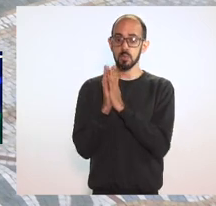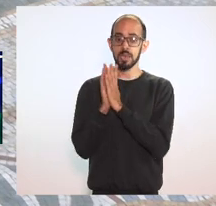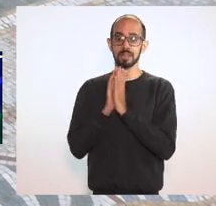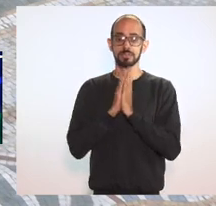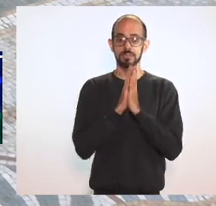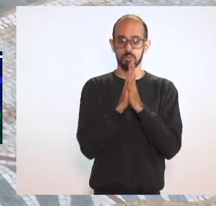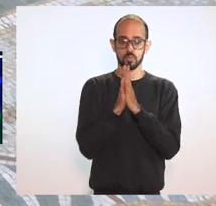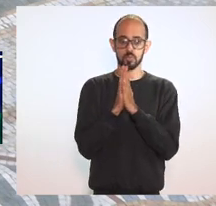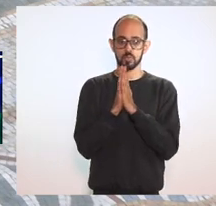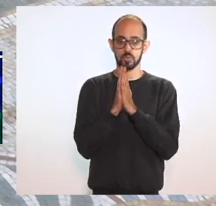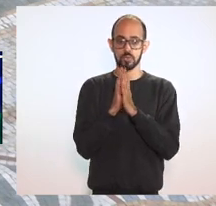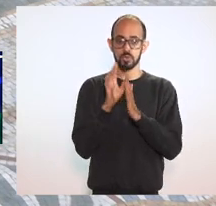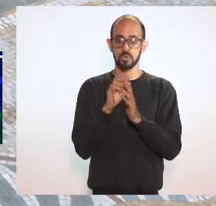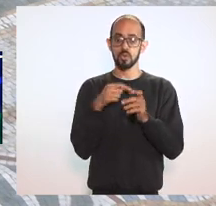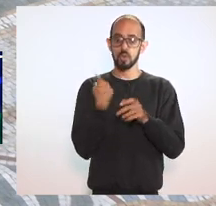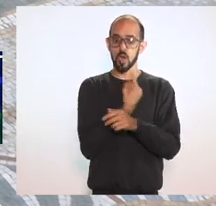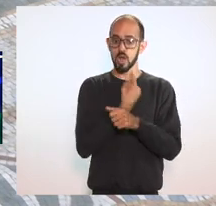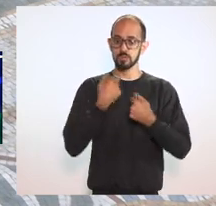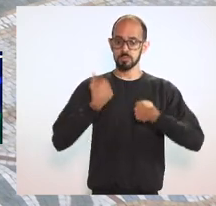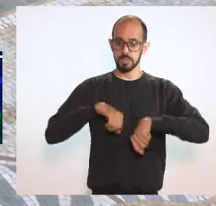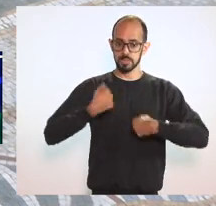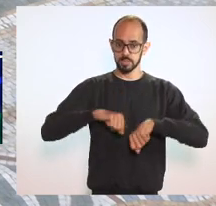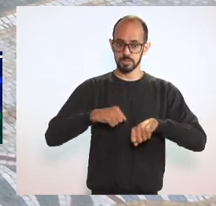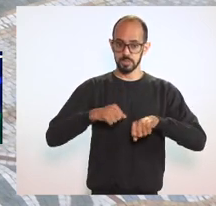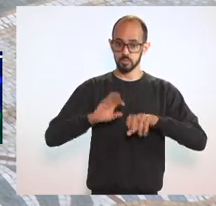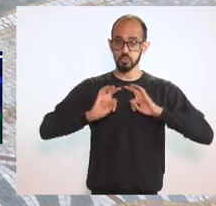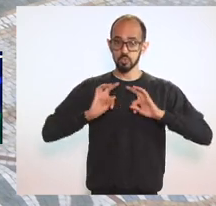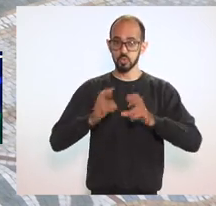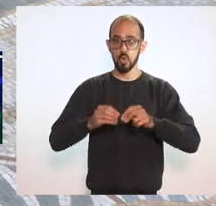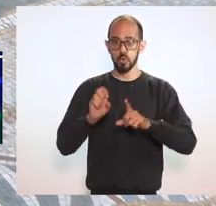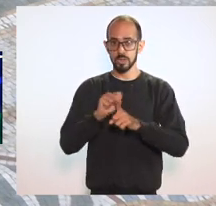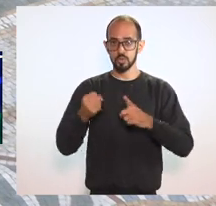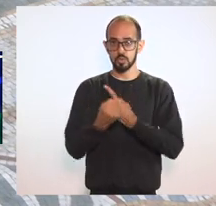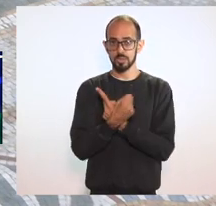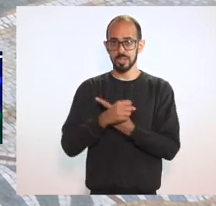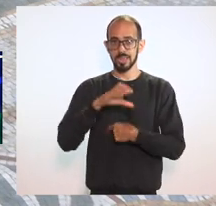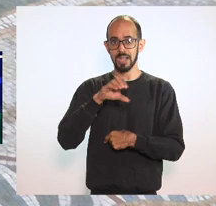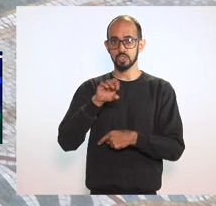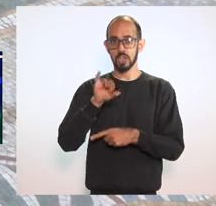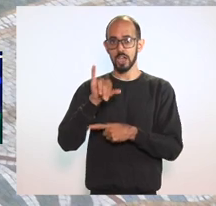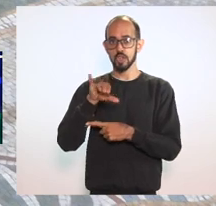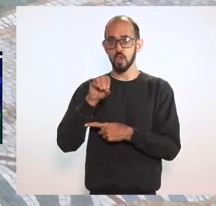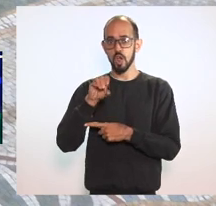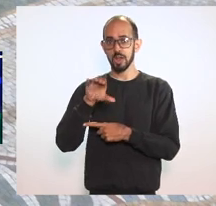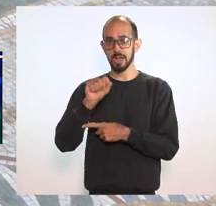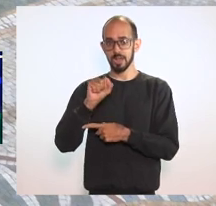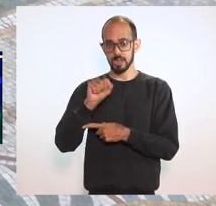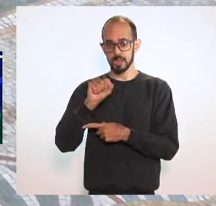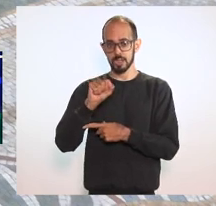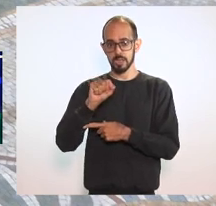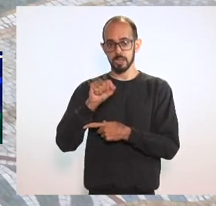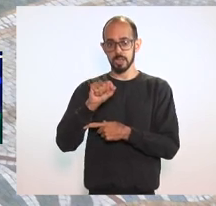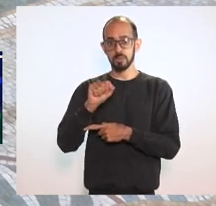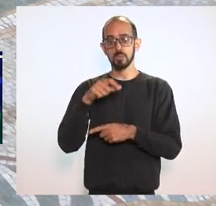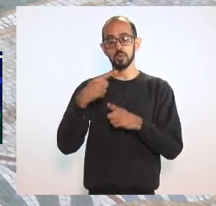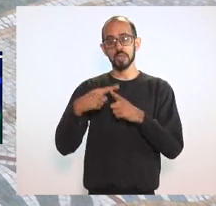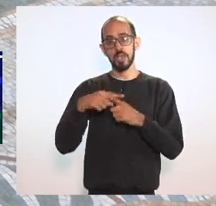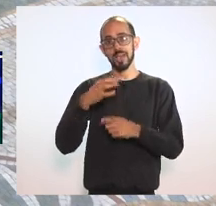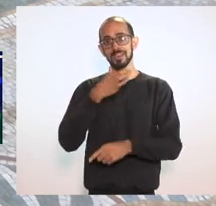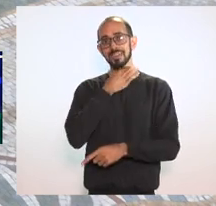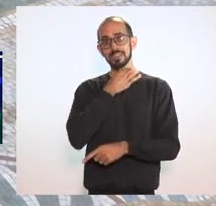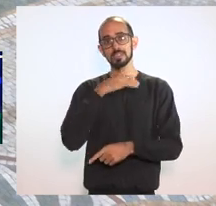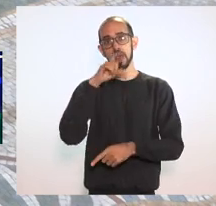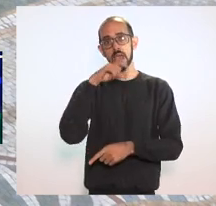pessoas então a gente precisa com toda a sociedade carioca enfrentarmos isso que a crise é séria